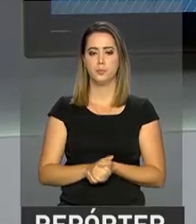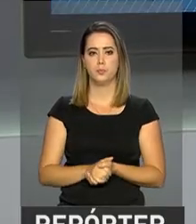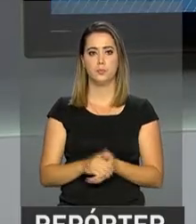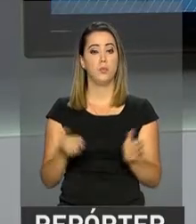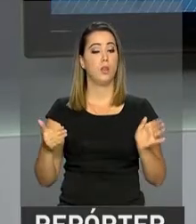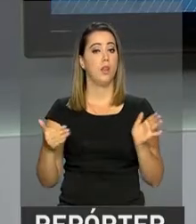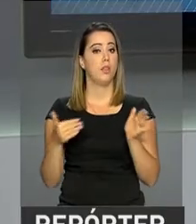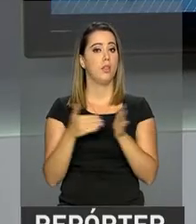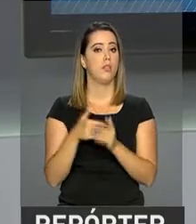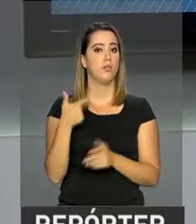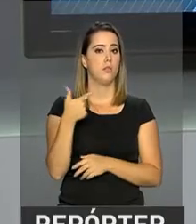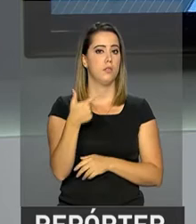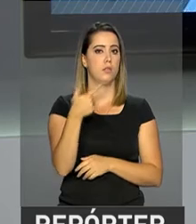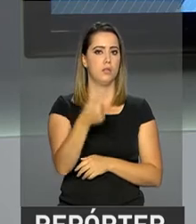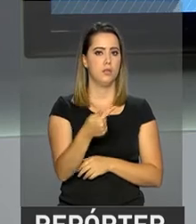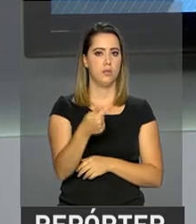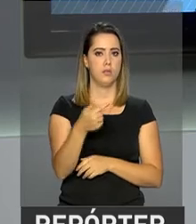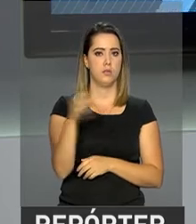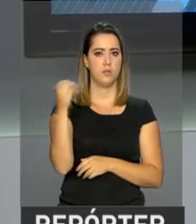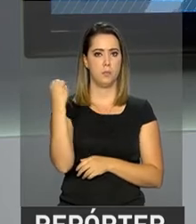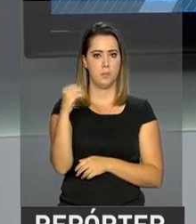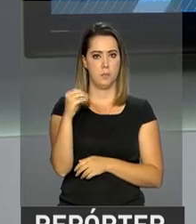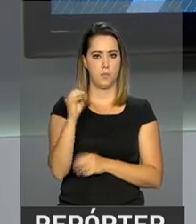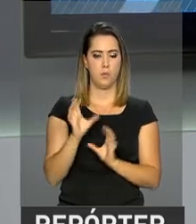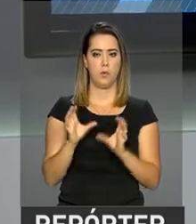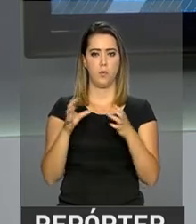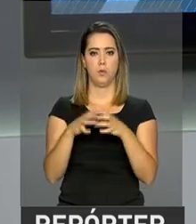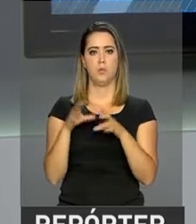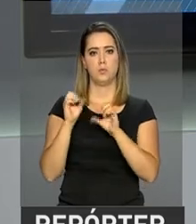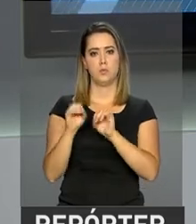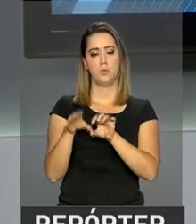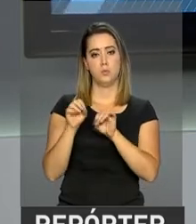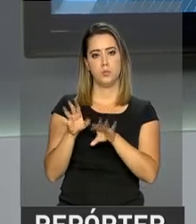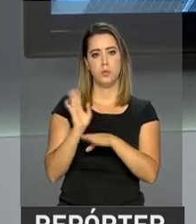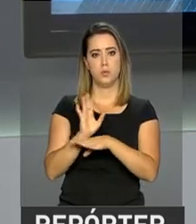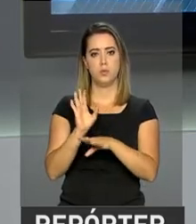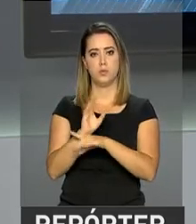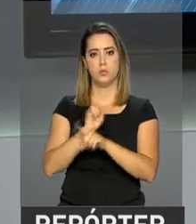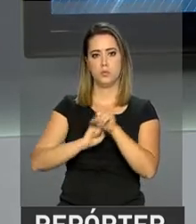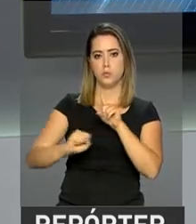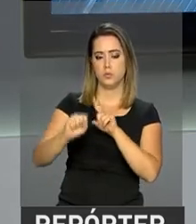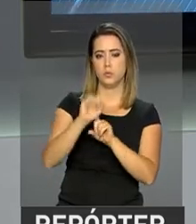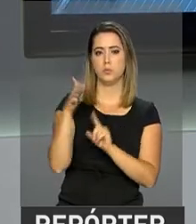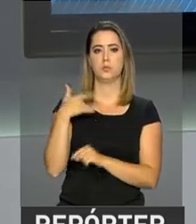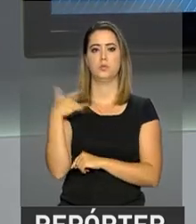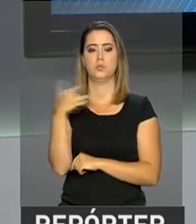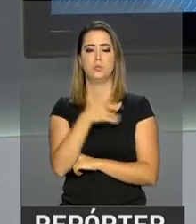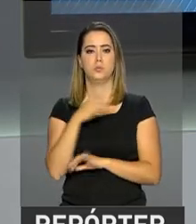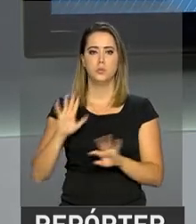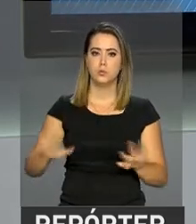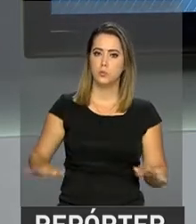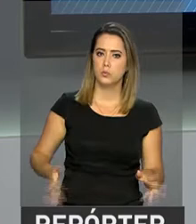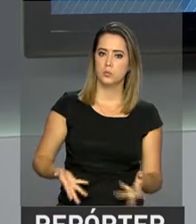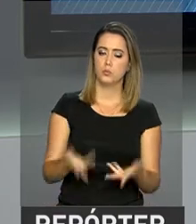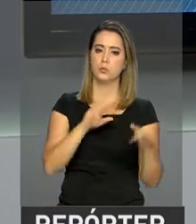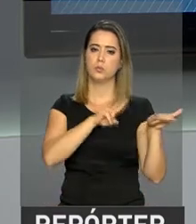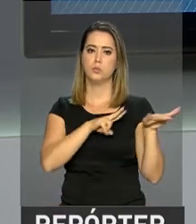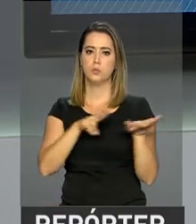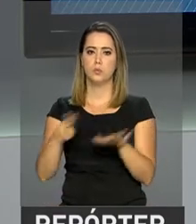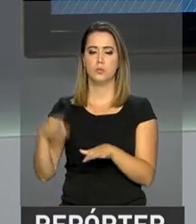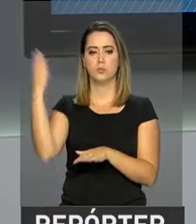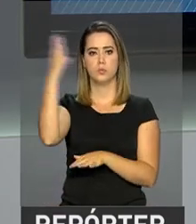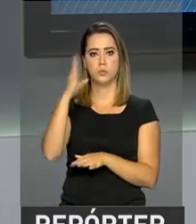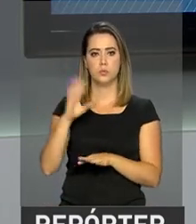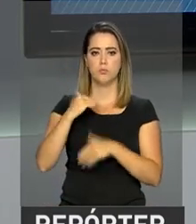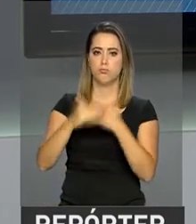Até 27 de outubro, os setores da educação, assistência social e saúde estarão mobilizados na Semana Nacional